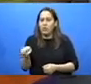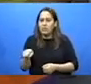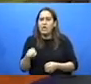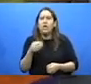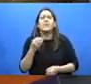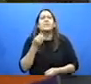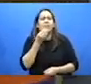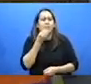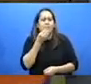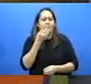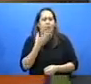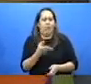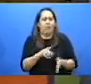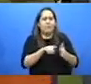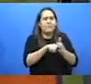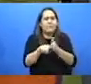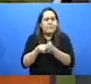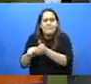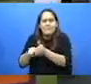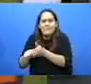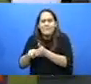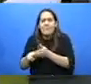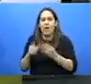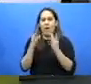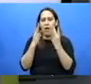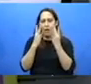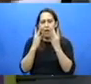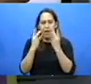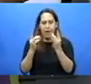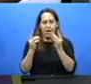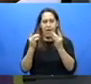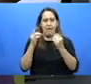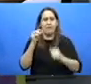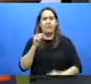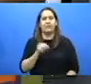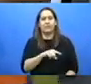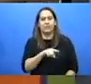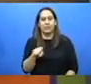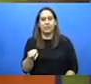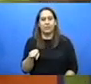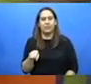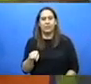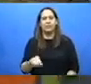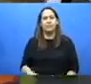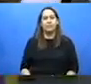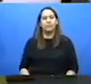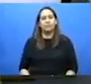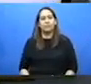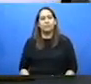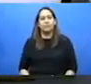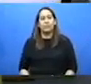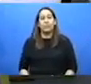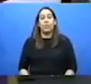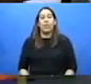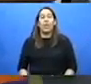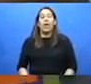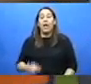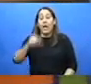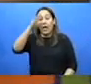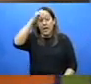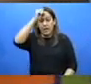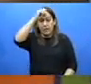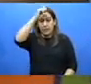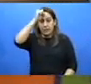segundo ano, vamos agora analisar detalhadamente as plantas. Isso mesmo, ó. A gente já aprendeu